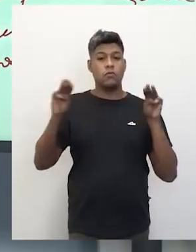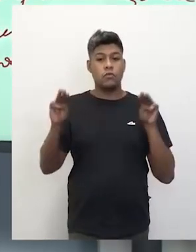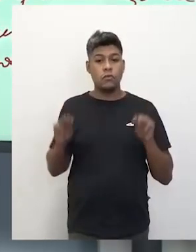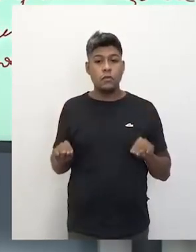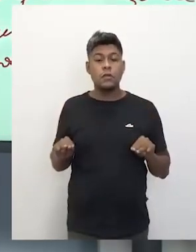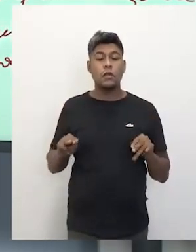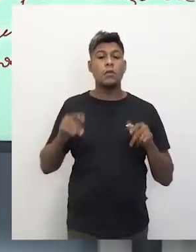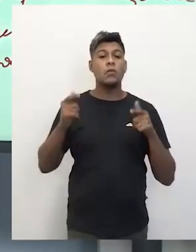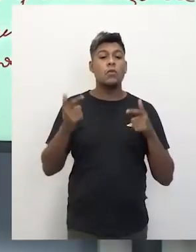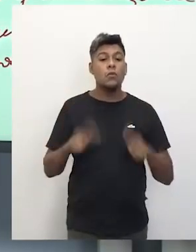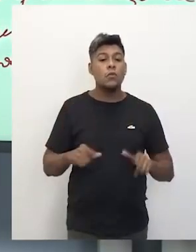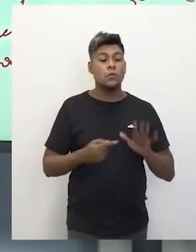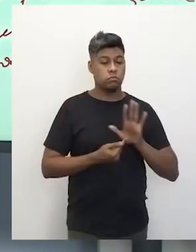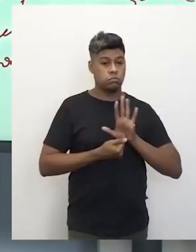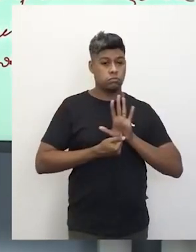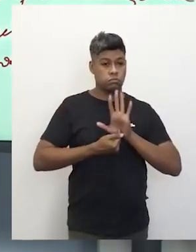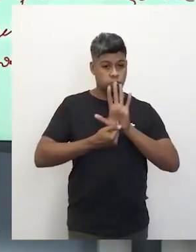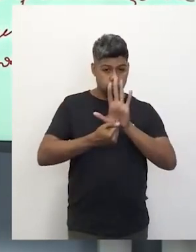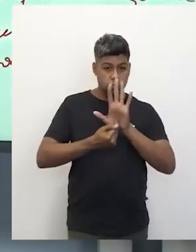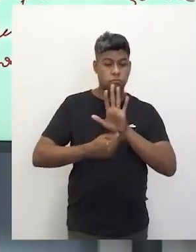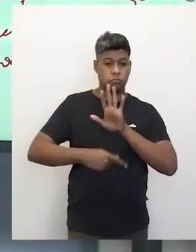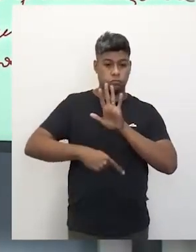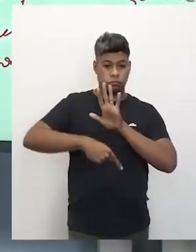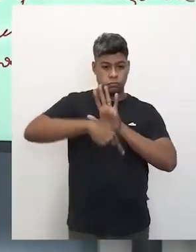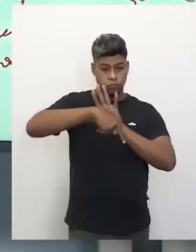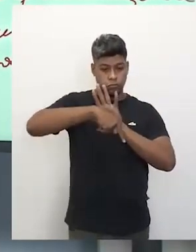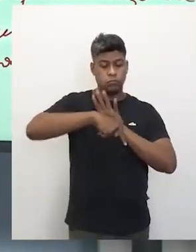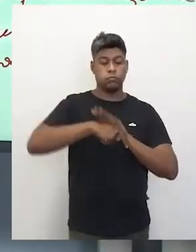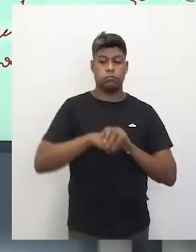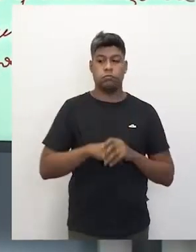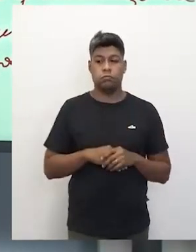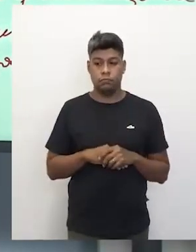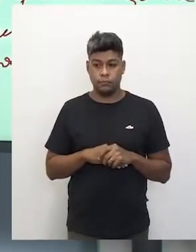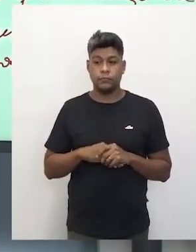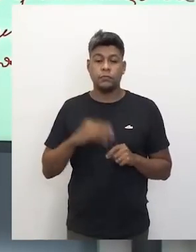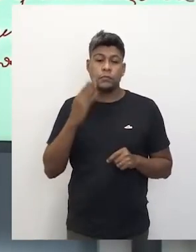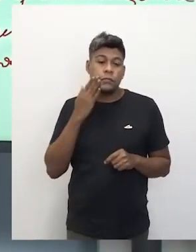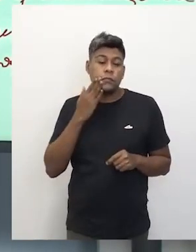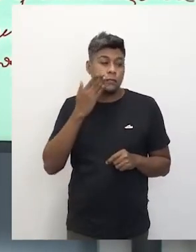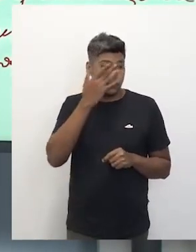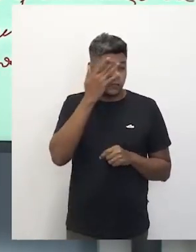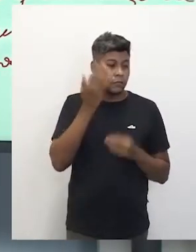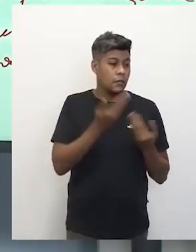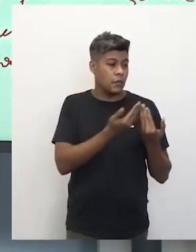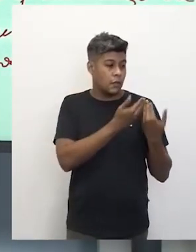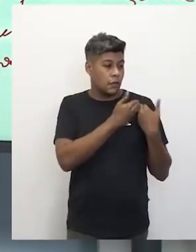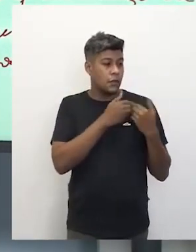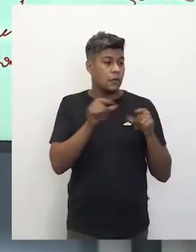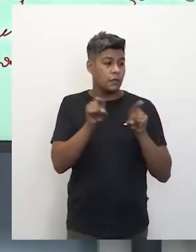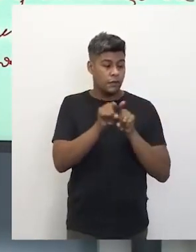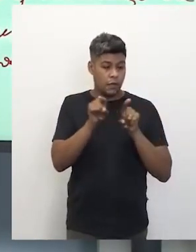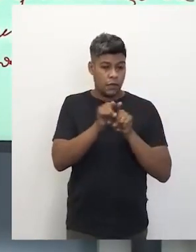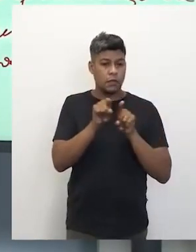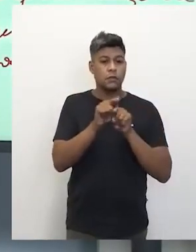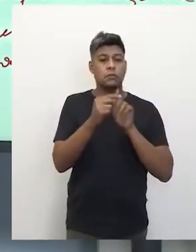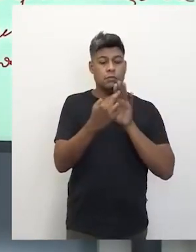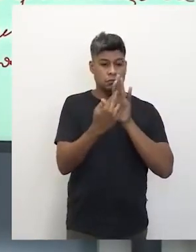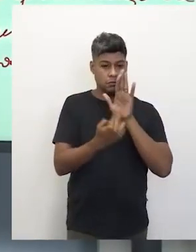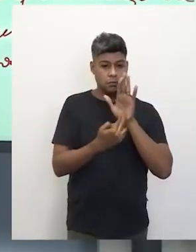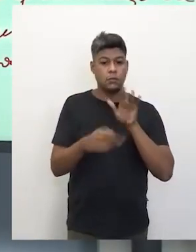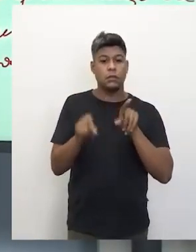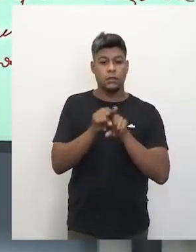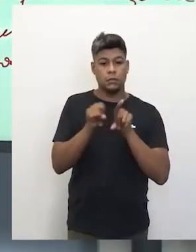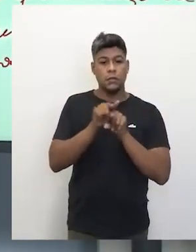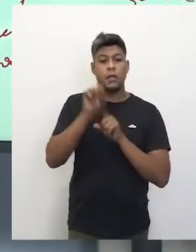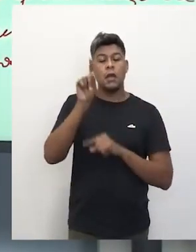galerias, né, na figura dos seus marchands, tá? Dos seus curadores, fazem esse processo de legitimação também. Só que isso